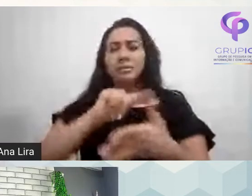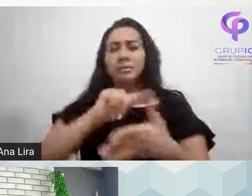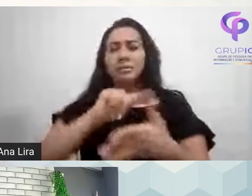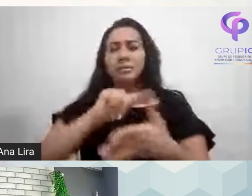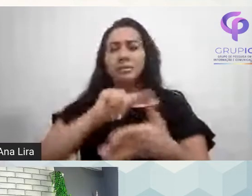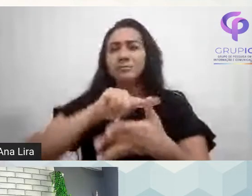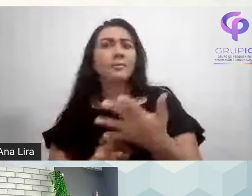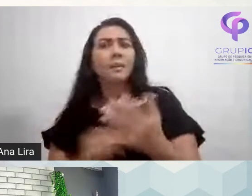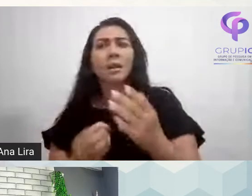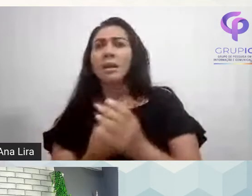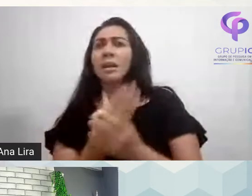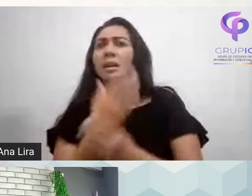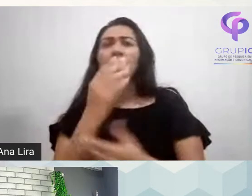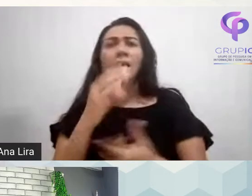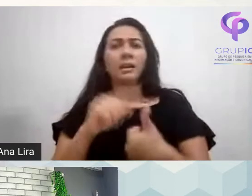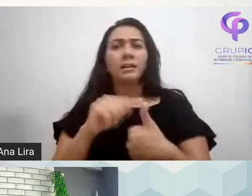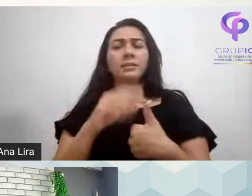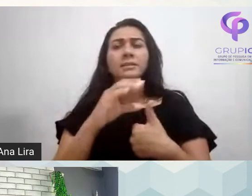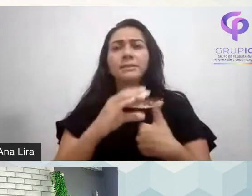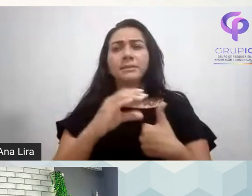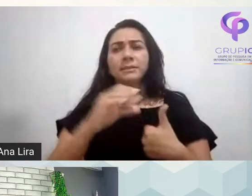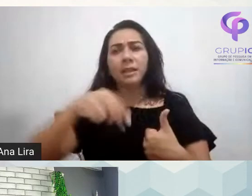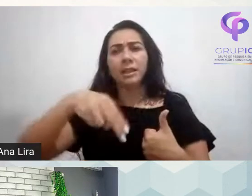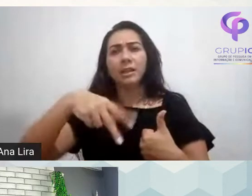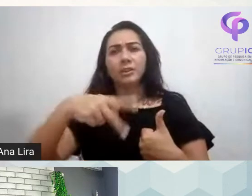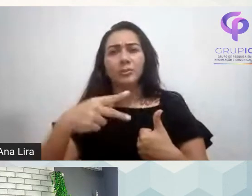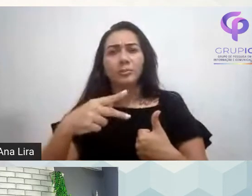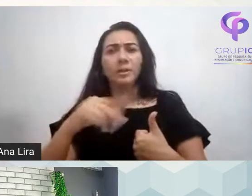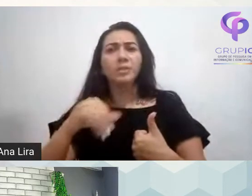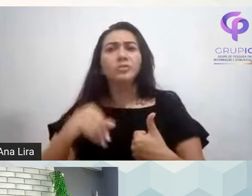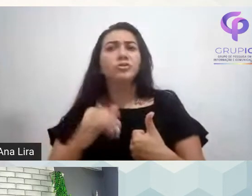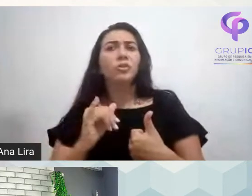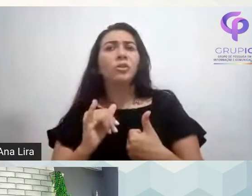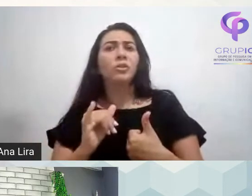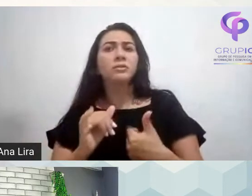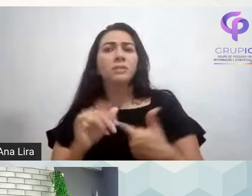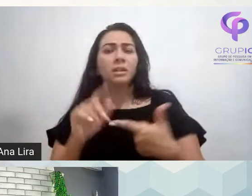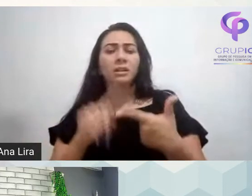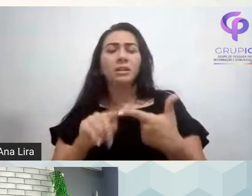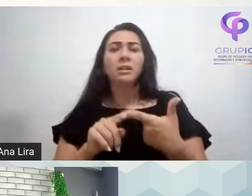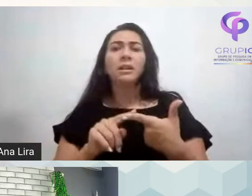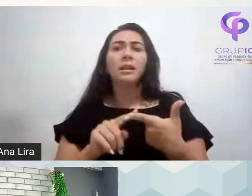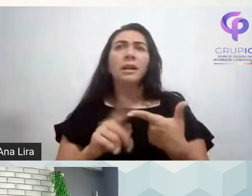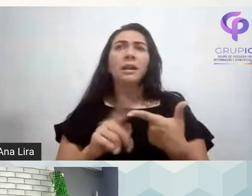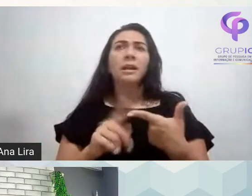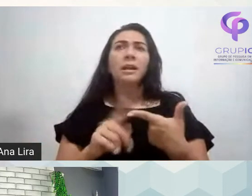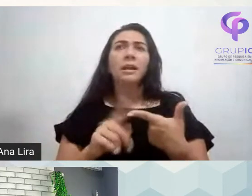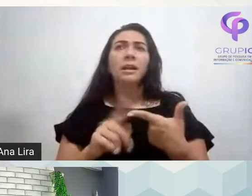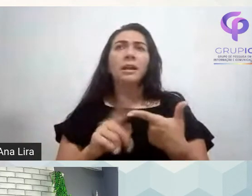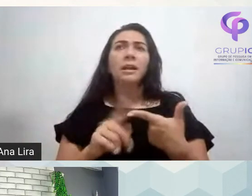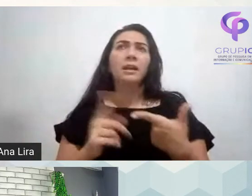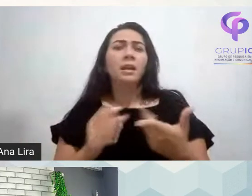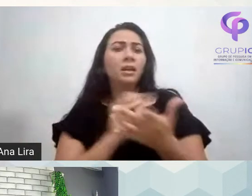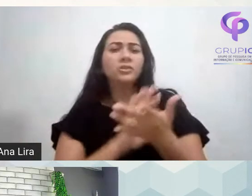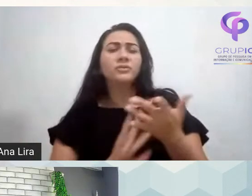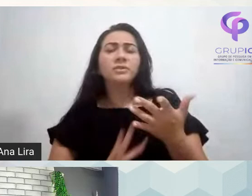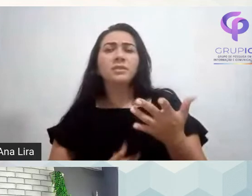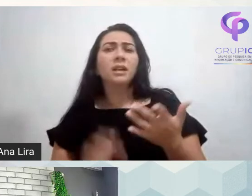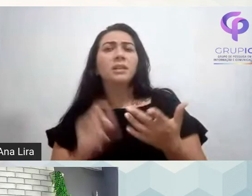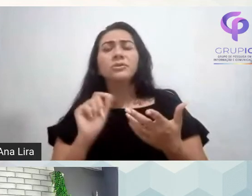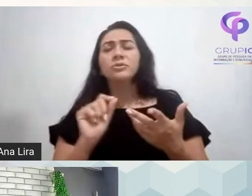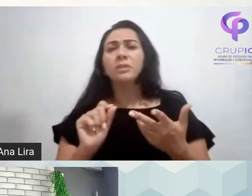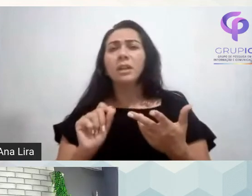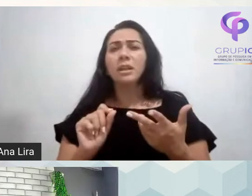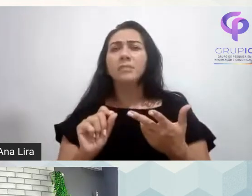deve constar nesse CNPJ, né? Quais são os quinais, né? As atividades que devem ter. Então, sim, é possível,